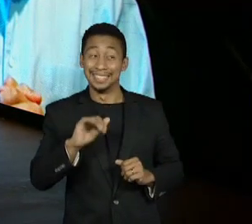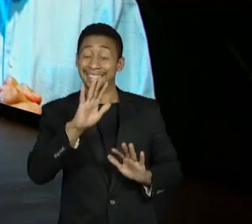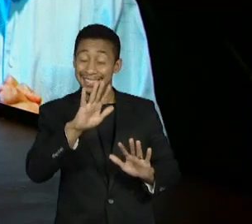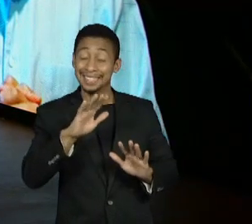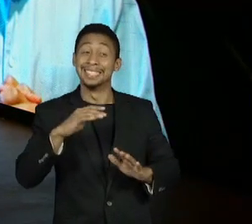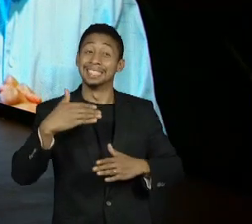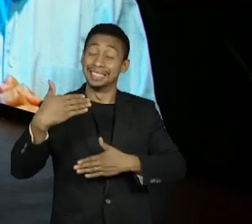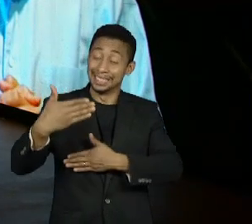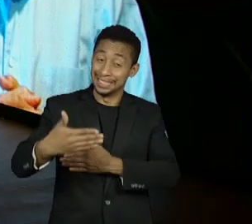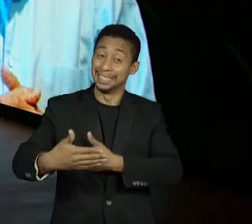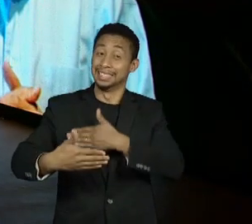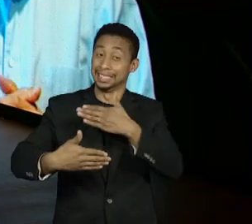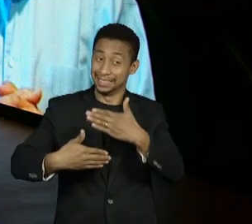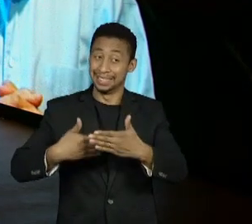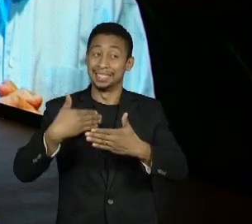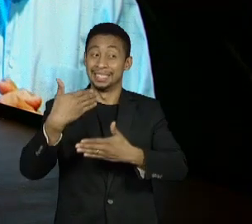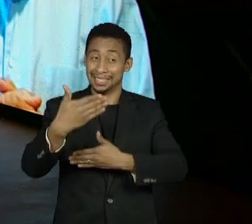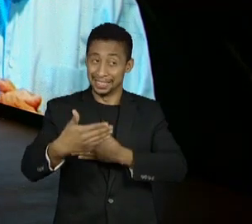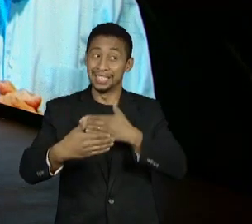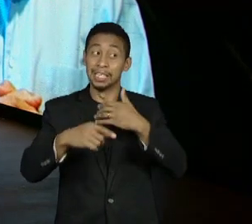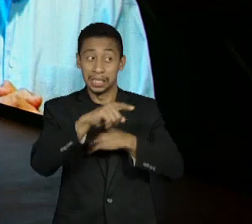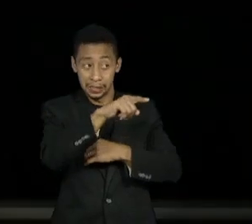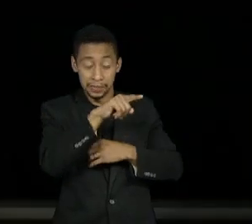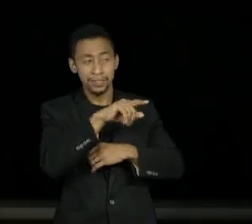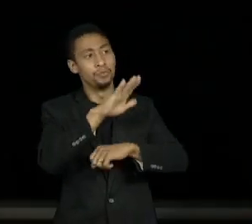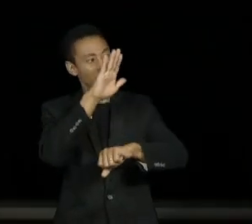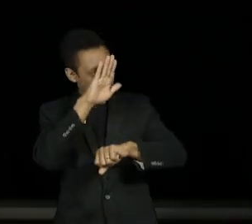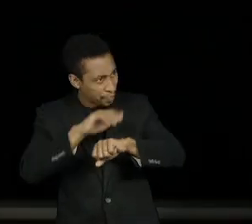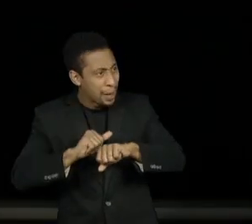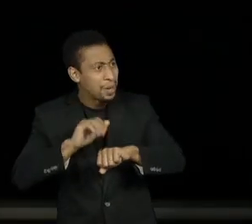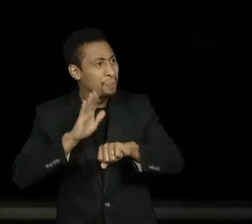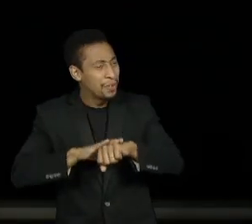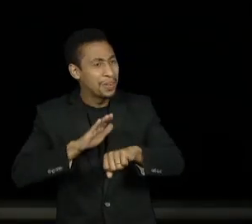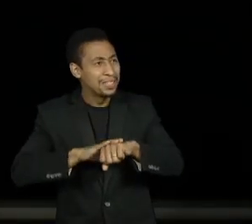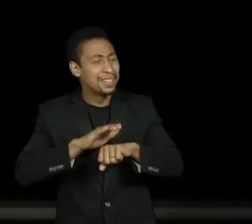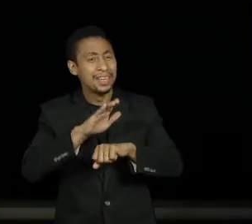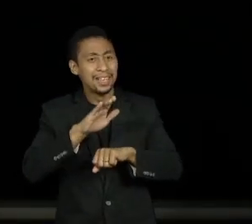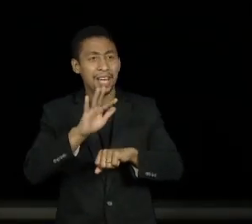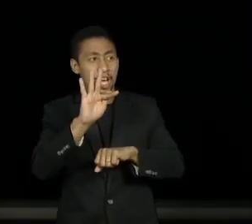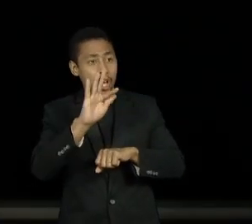E aí você, depois de um tempo, foi chamado para criar a Folhinha de São Paulo.